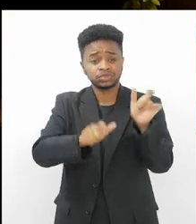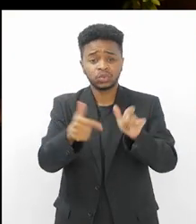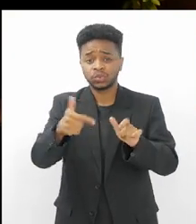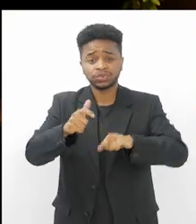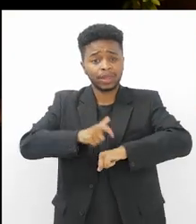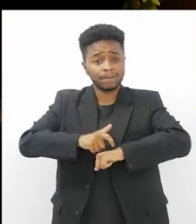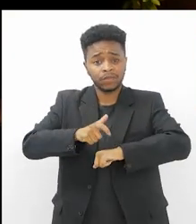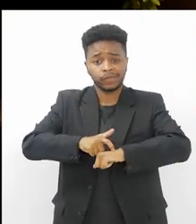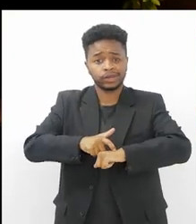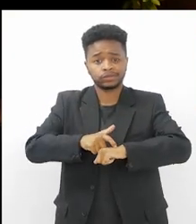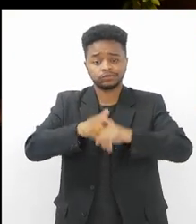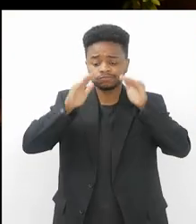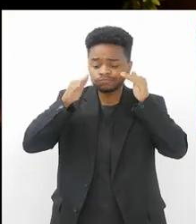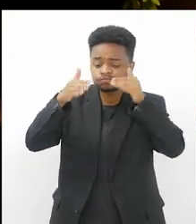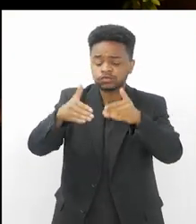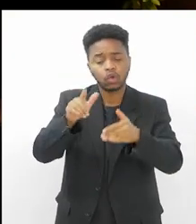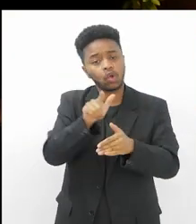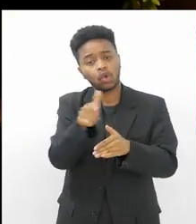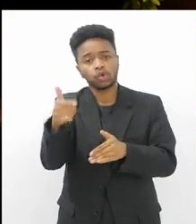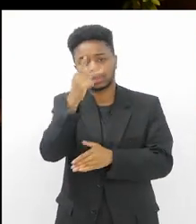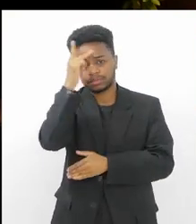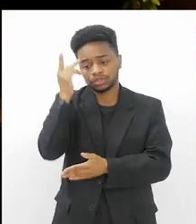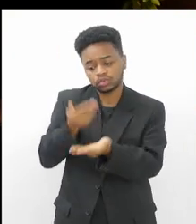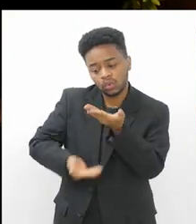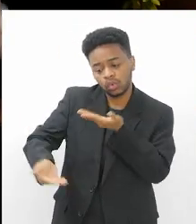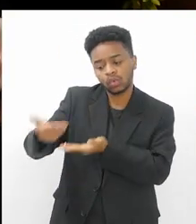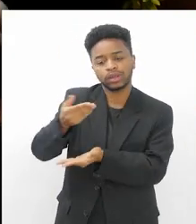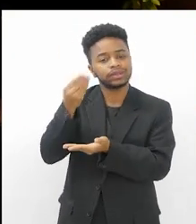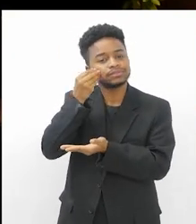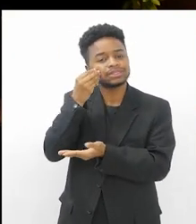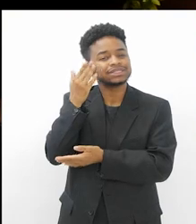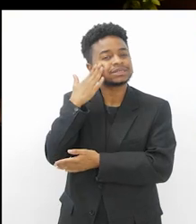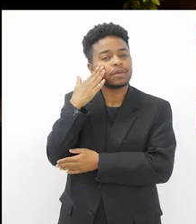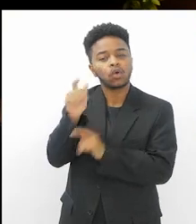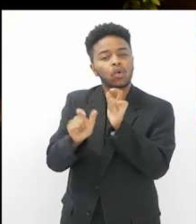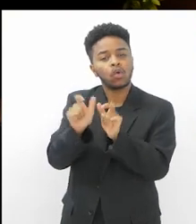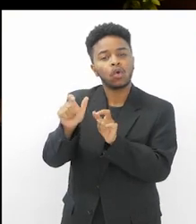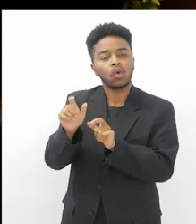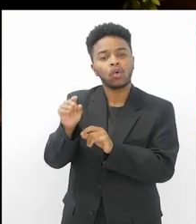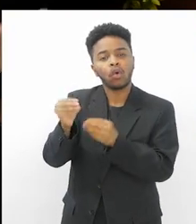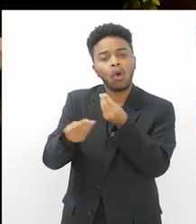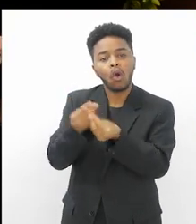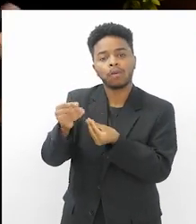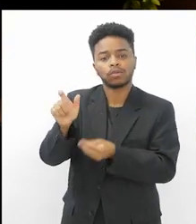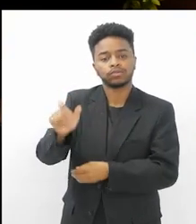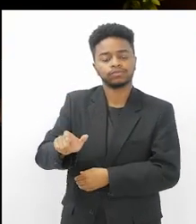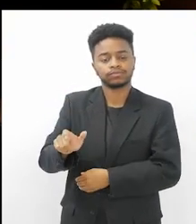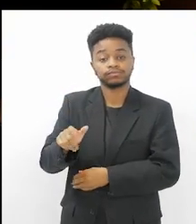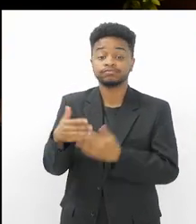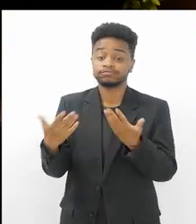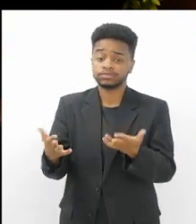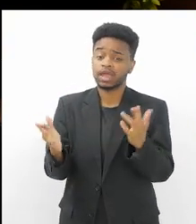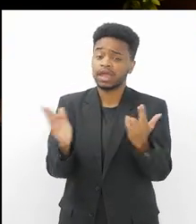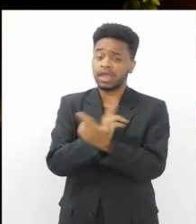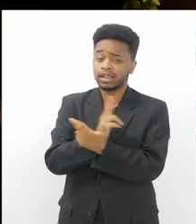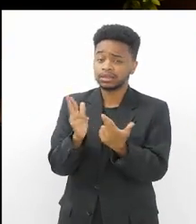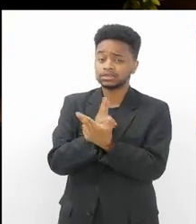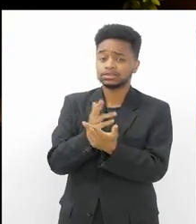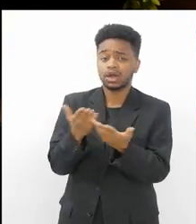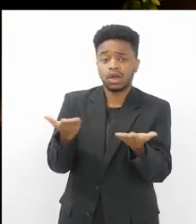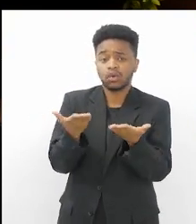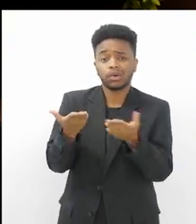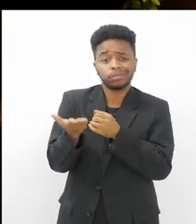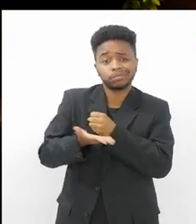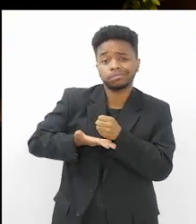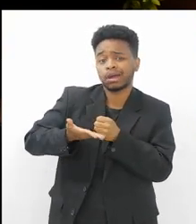nenhum momento que ela se dedica ao outro, a saber como é que está o outro, e com isso as relações